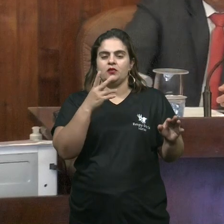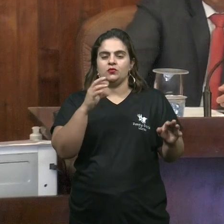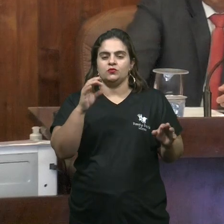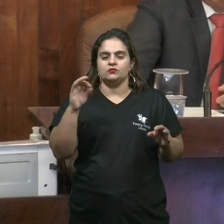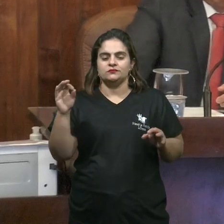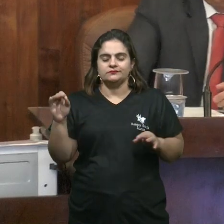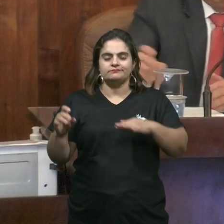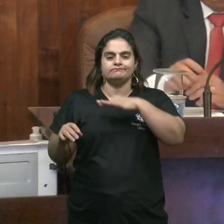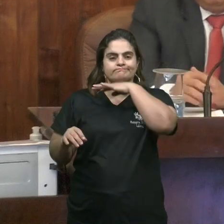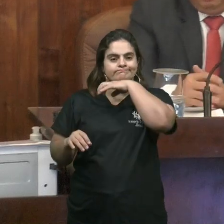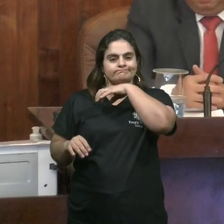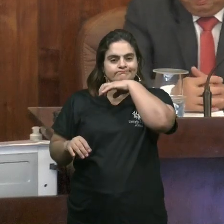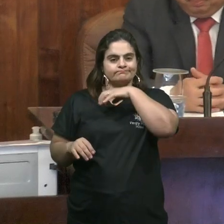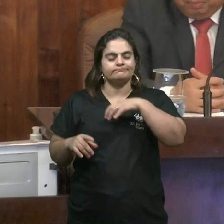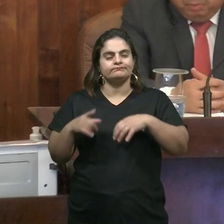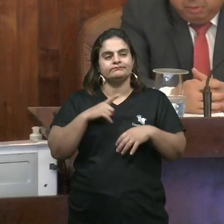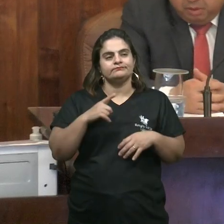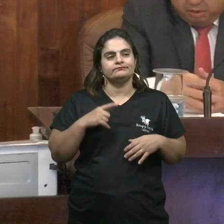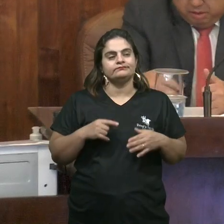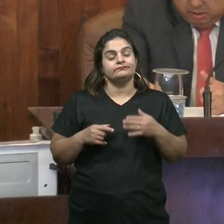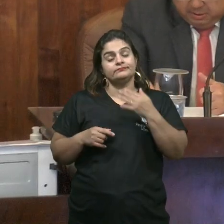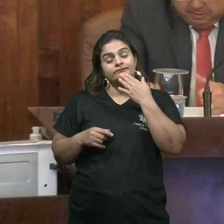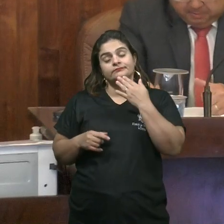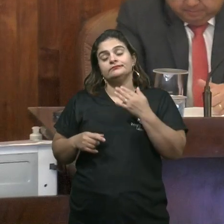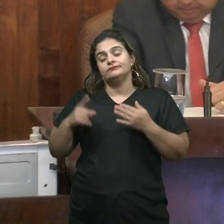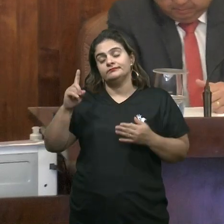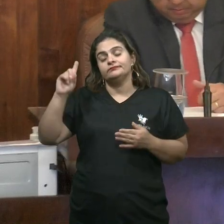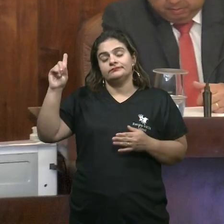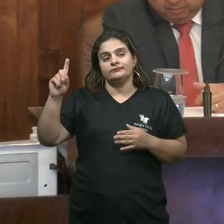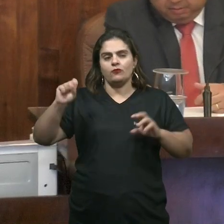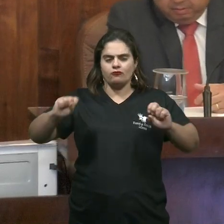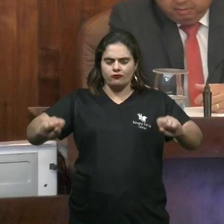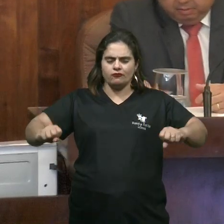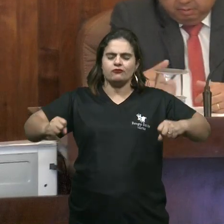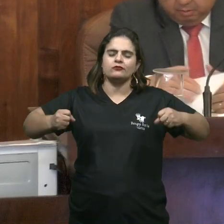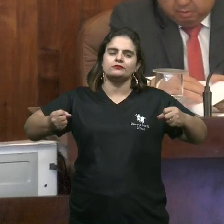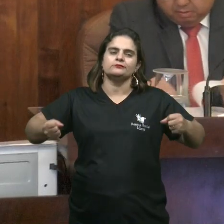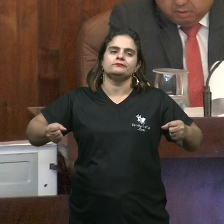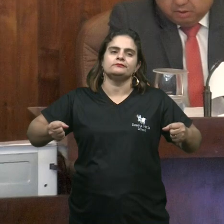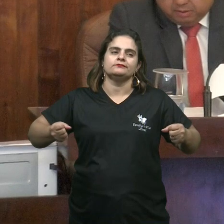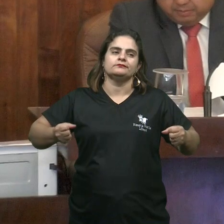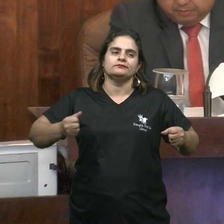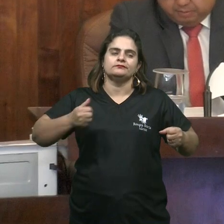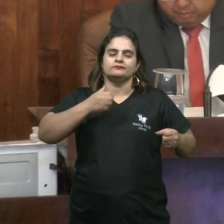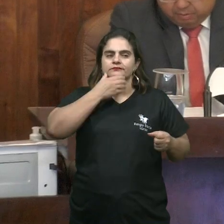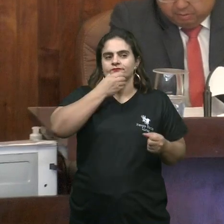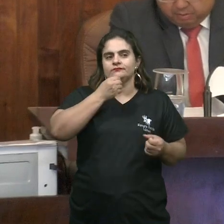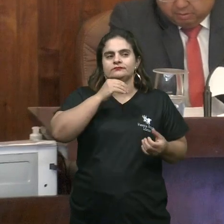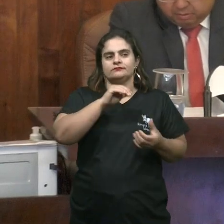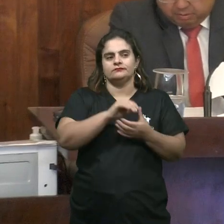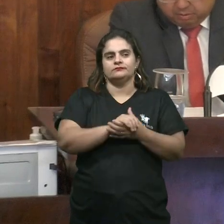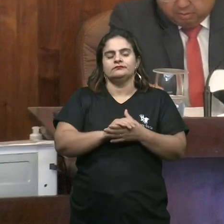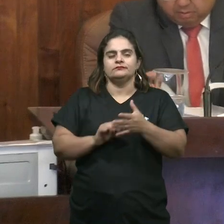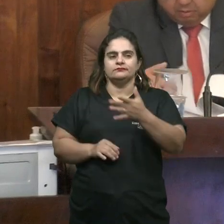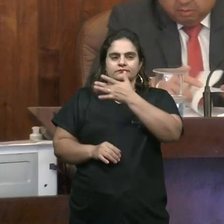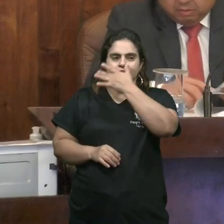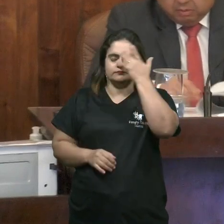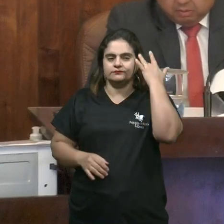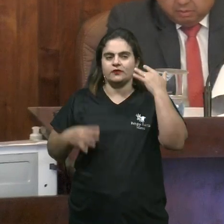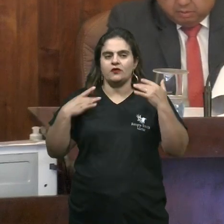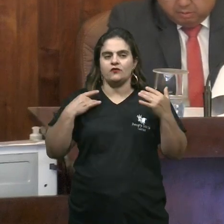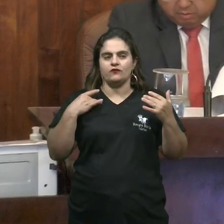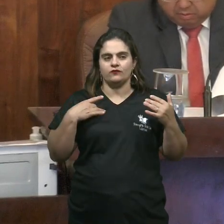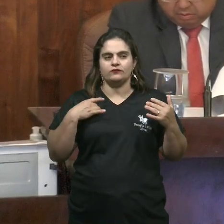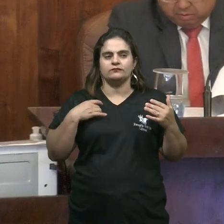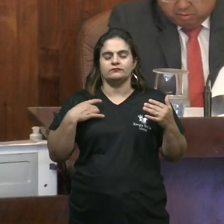então, pedir para Deus aí que te dê bastante força, você, teu esposo, né, e mais os voluntários, está aqui